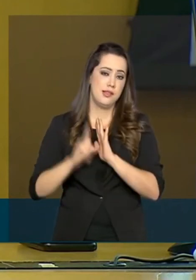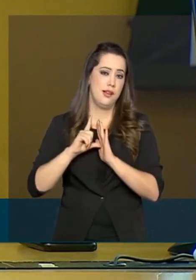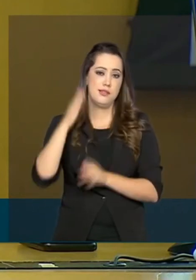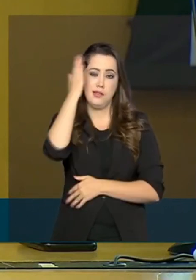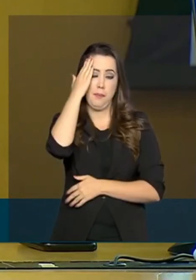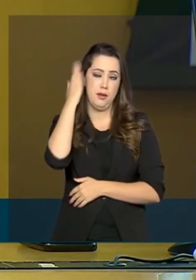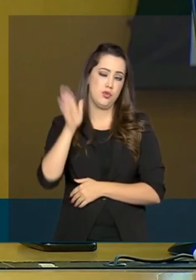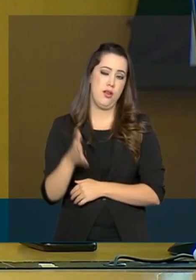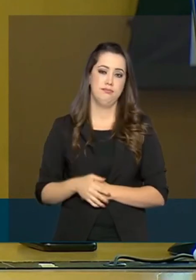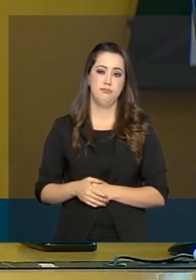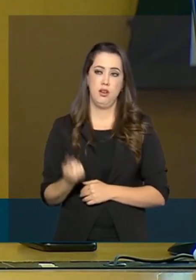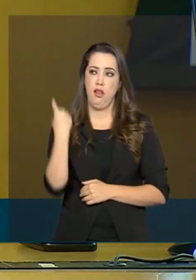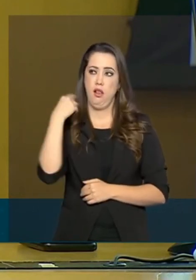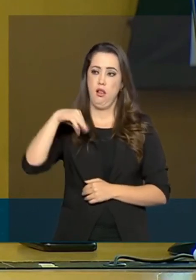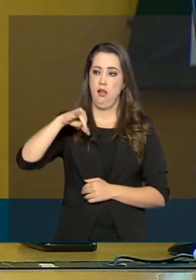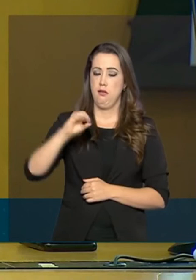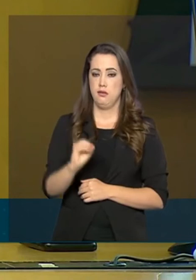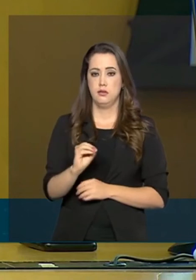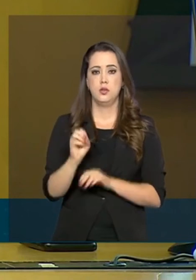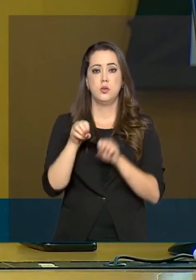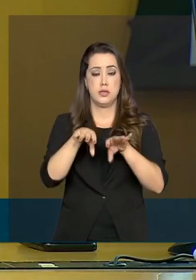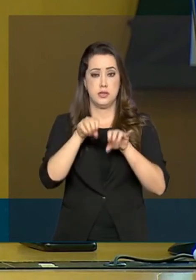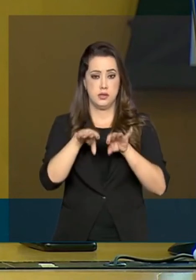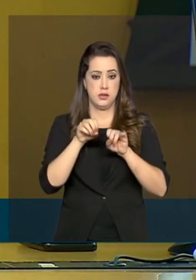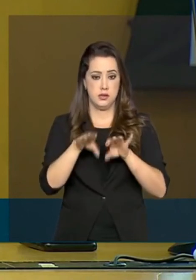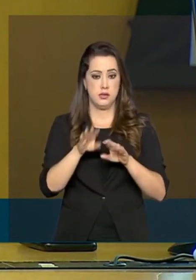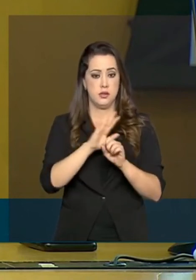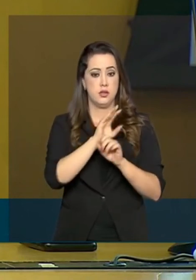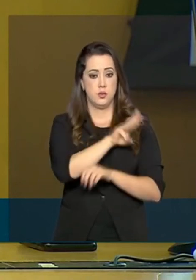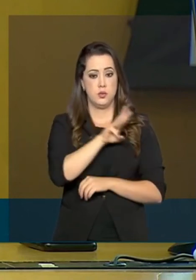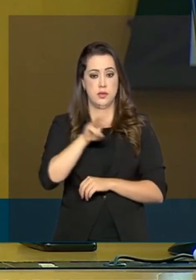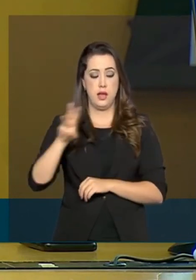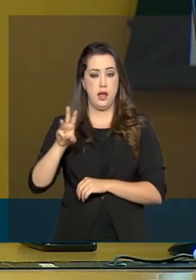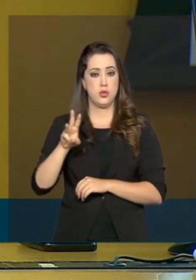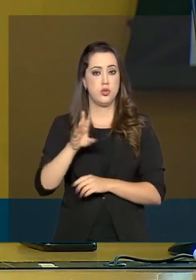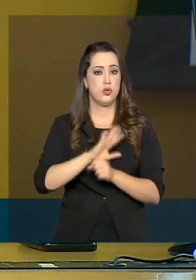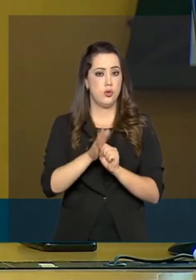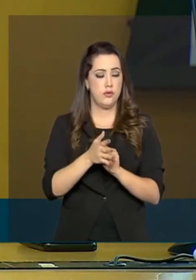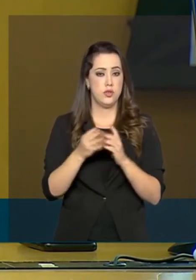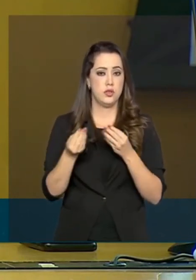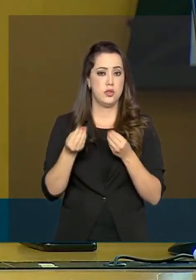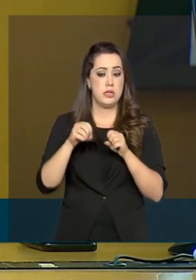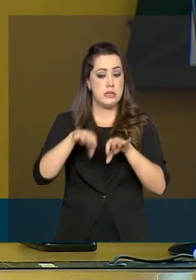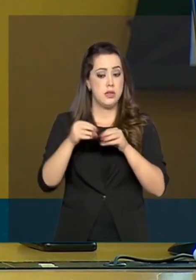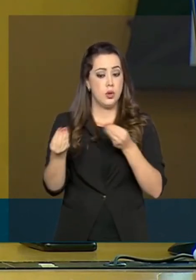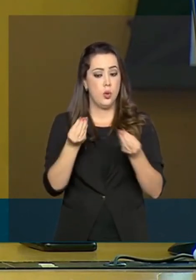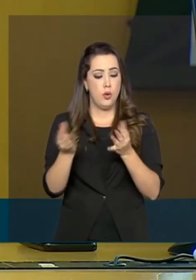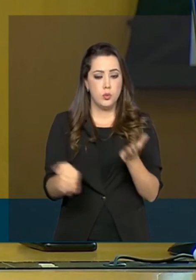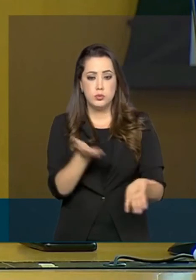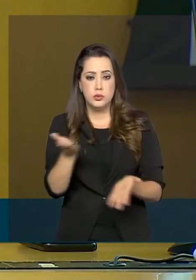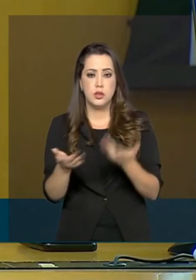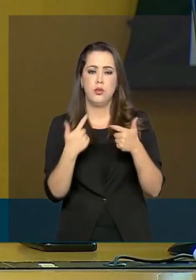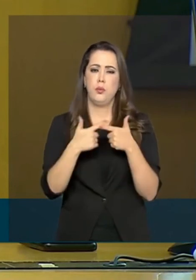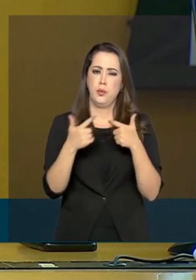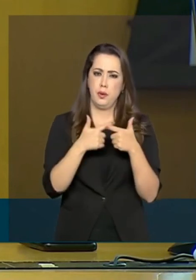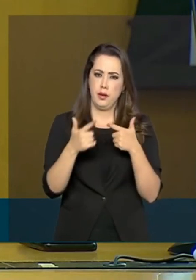desde maio, com aulas no portal do coronavírus, ensinando a como lidar com as suas